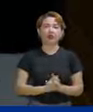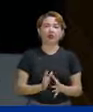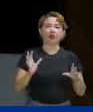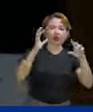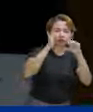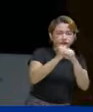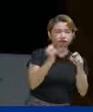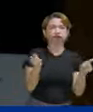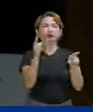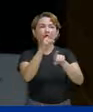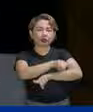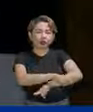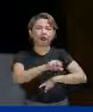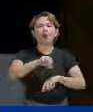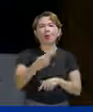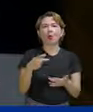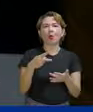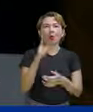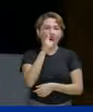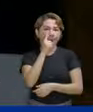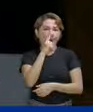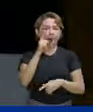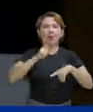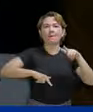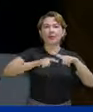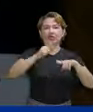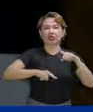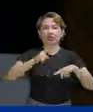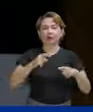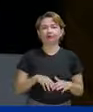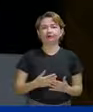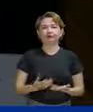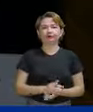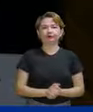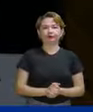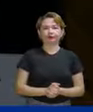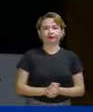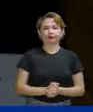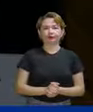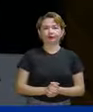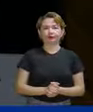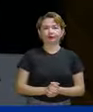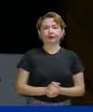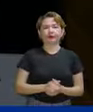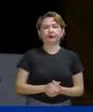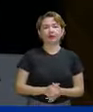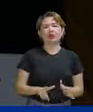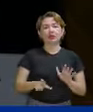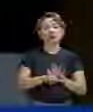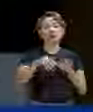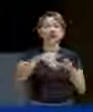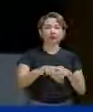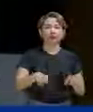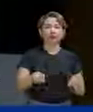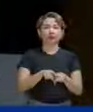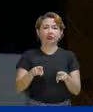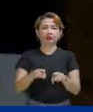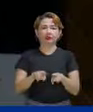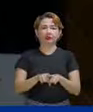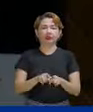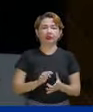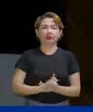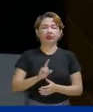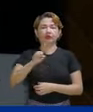obscuridade, contradição ou erro material, nos termos do 275 do Código Eleitoral e do 1022